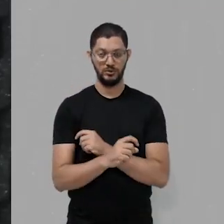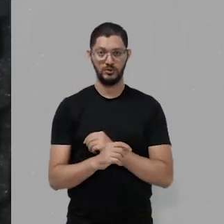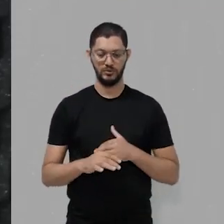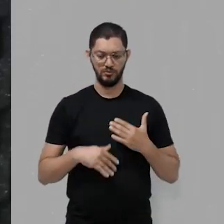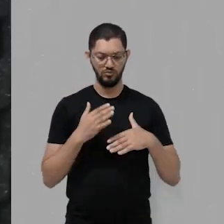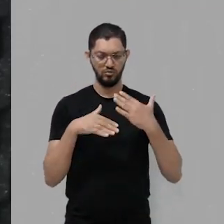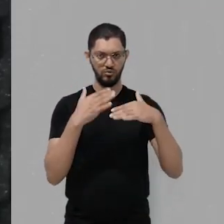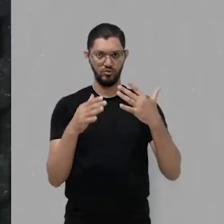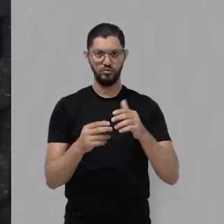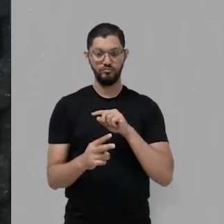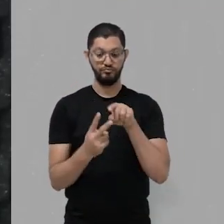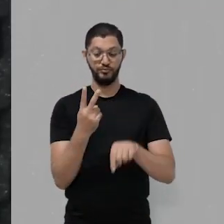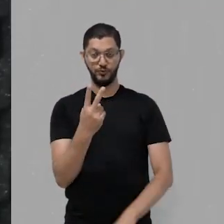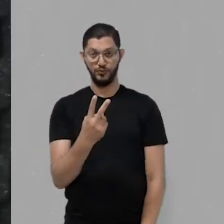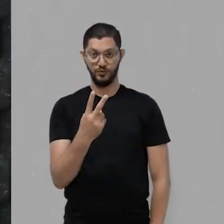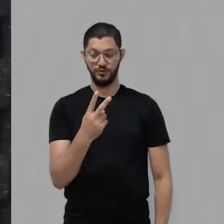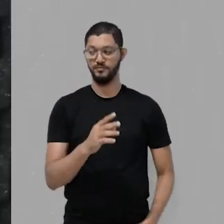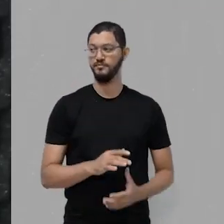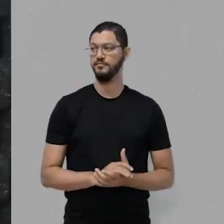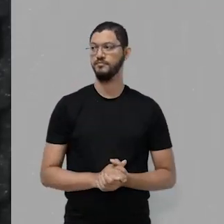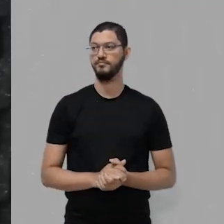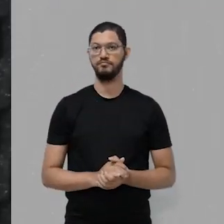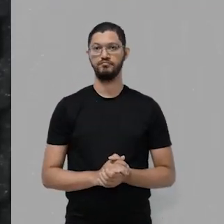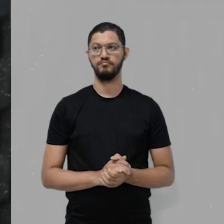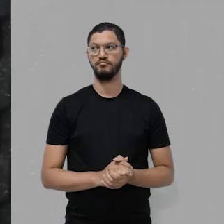se multiplica, vira duas